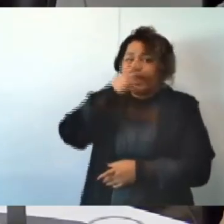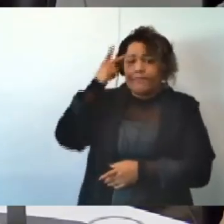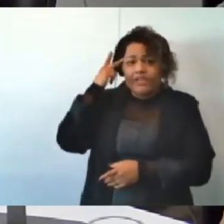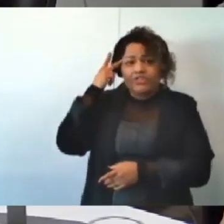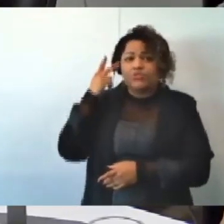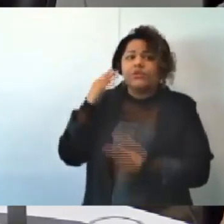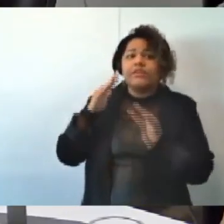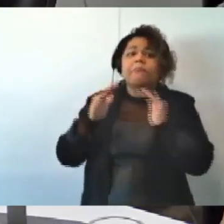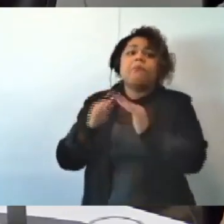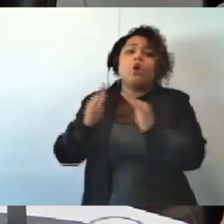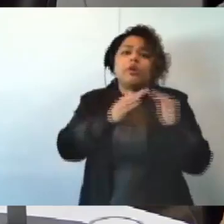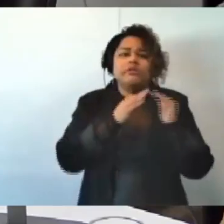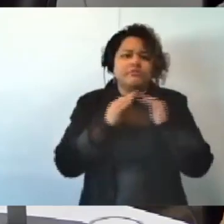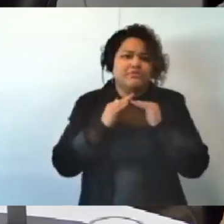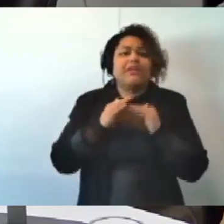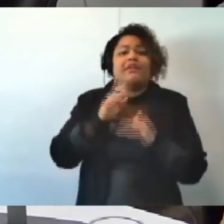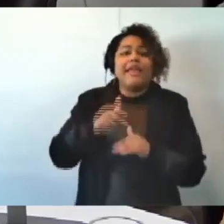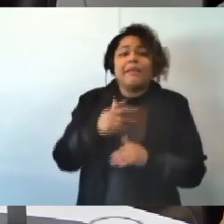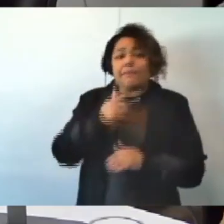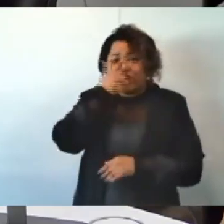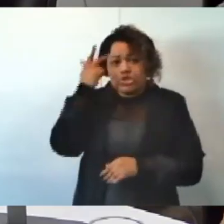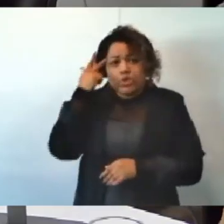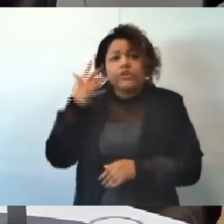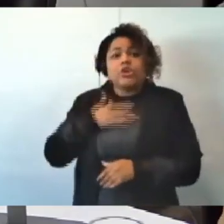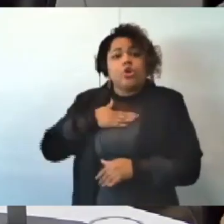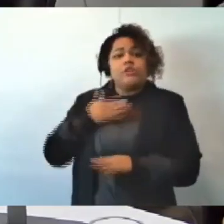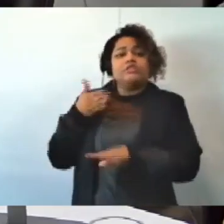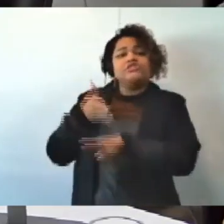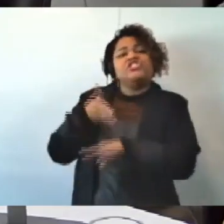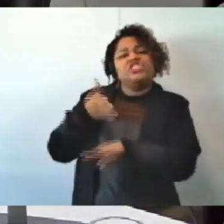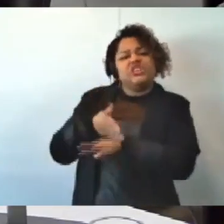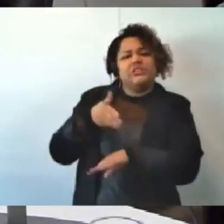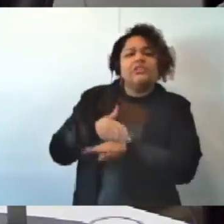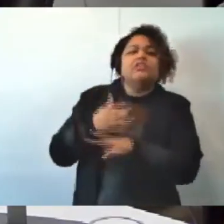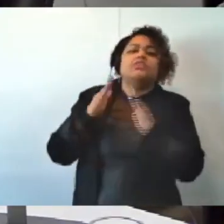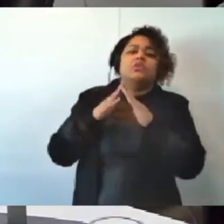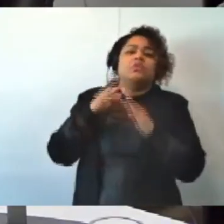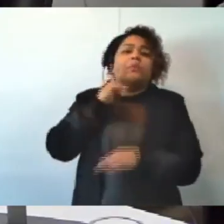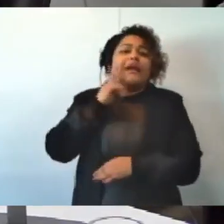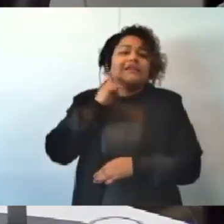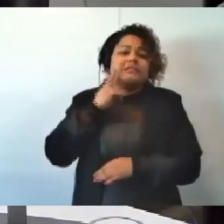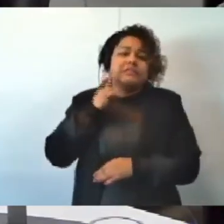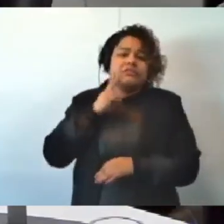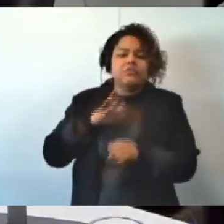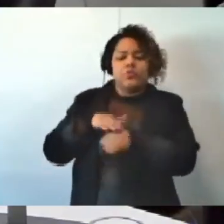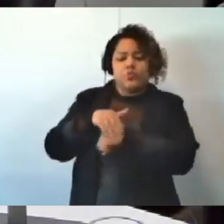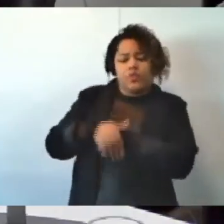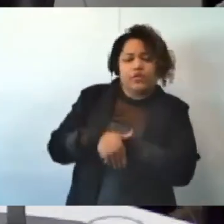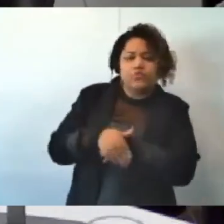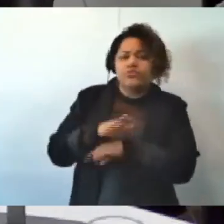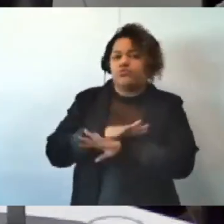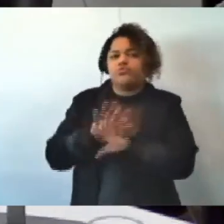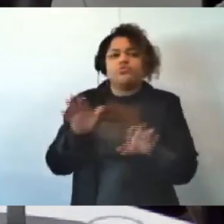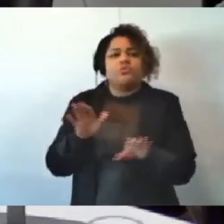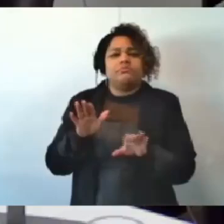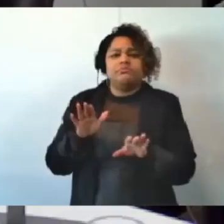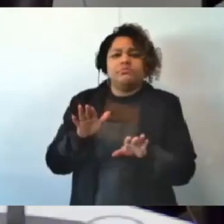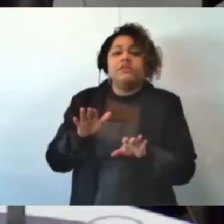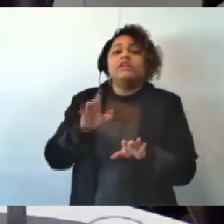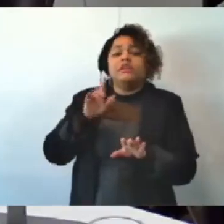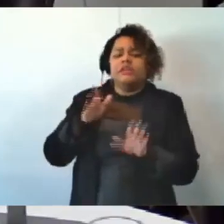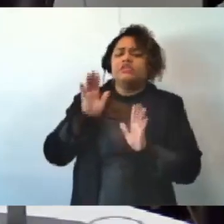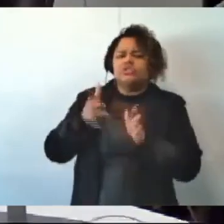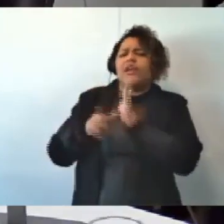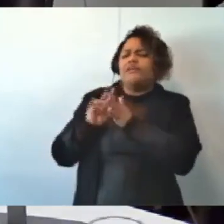noite, né? E, como já bem falado, só escutaram os bares, não escutaram os outros comércios. Então, para a gente não